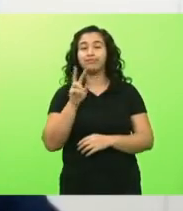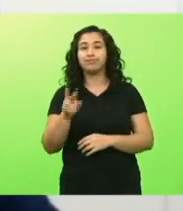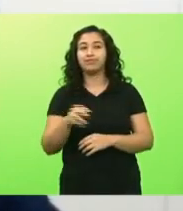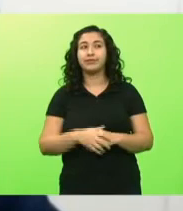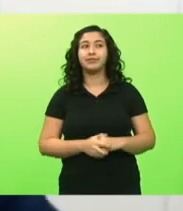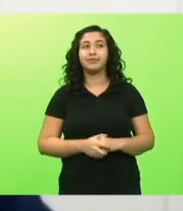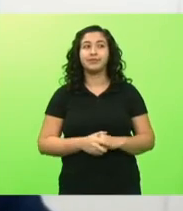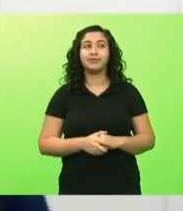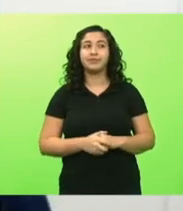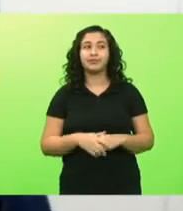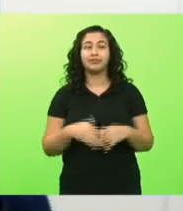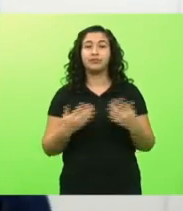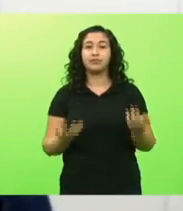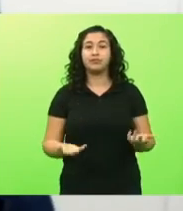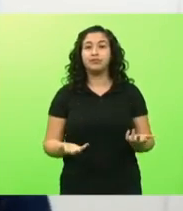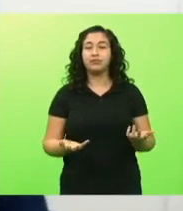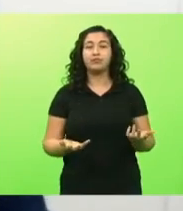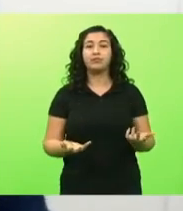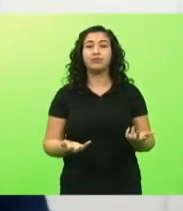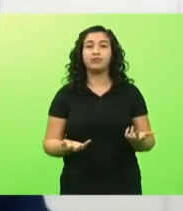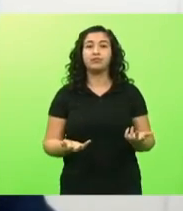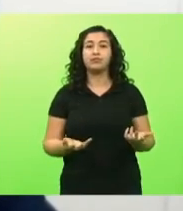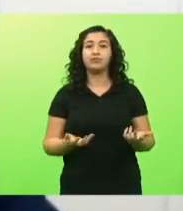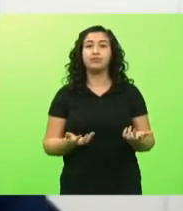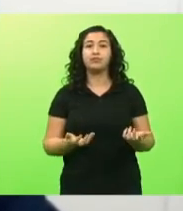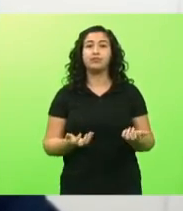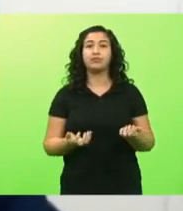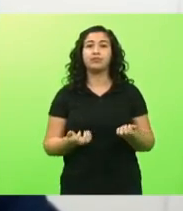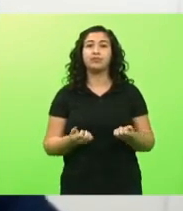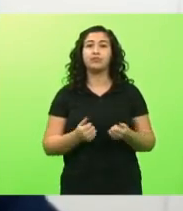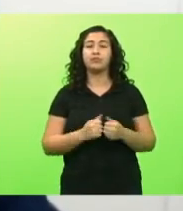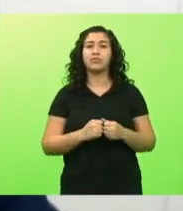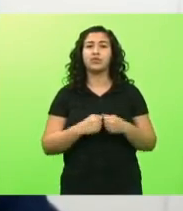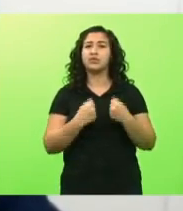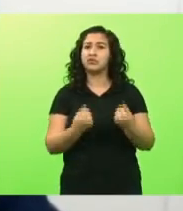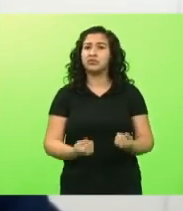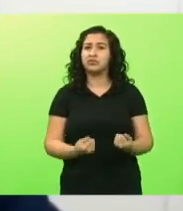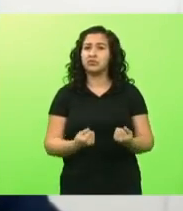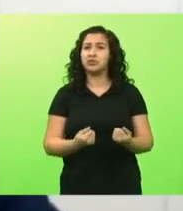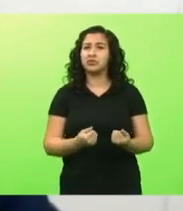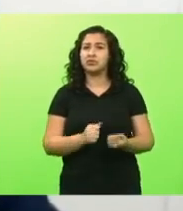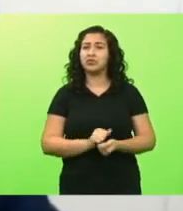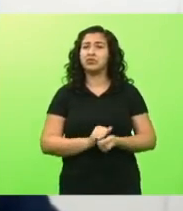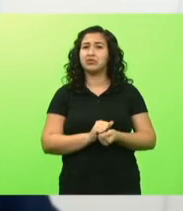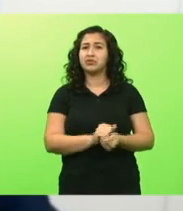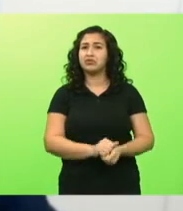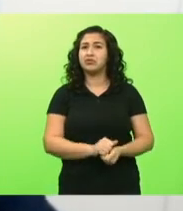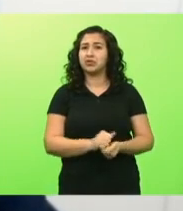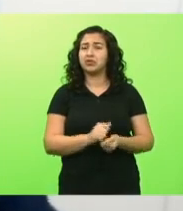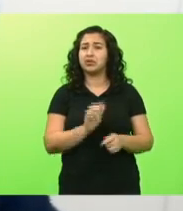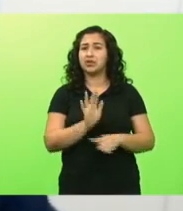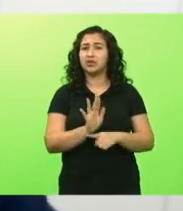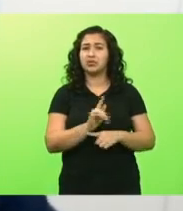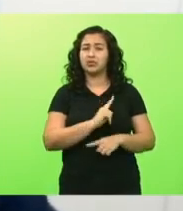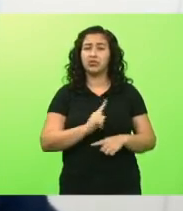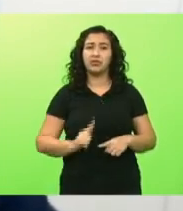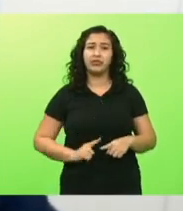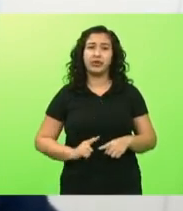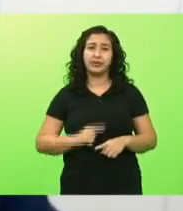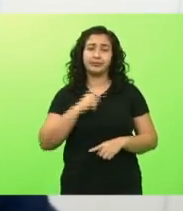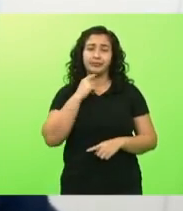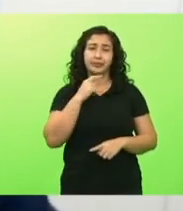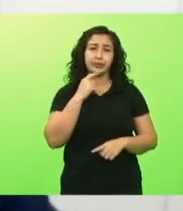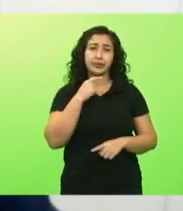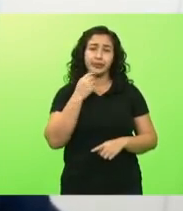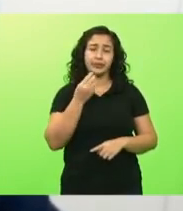Então, fazer defesa por defender não dá mais para fazer desse governo. Eu vi hoje